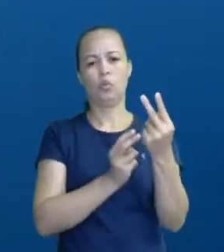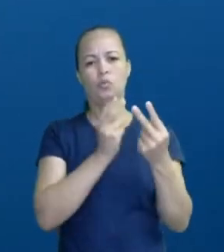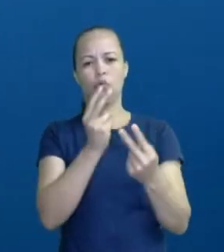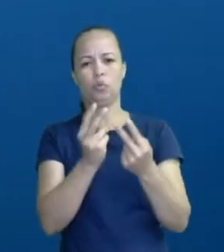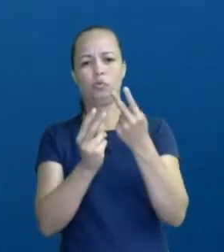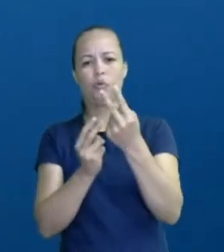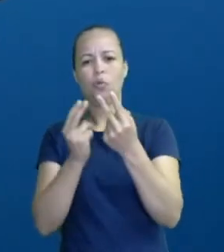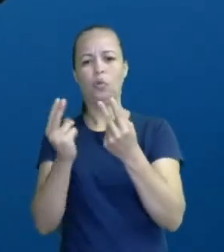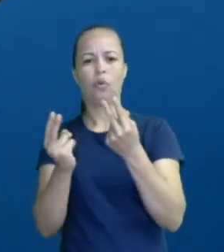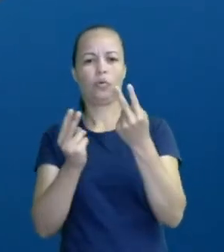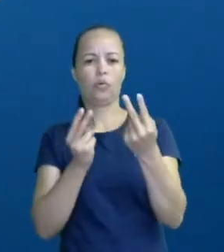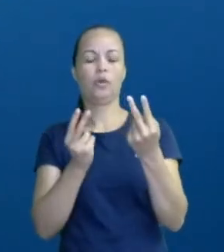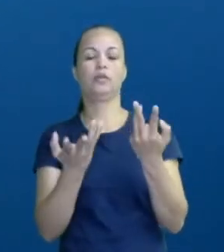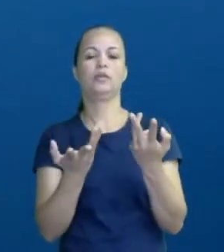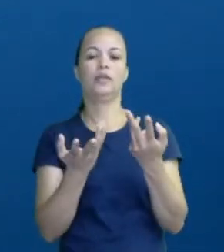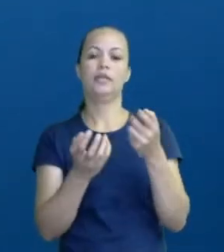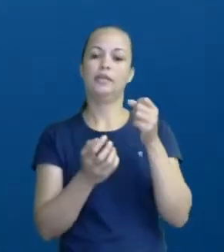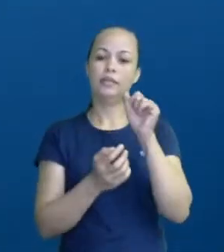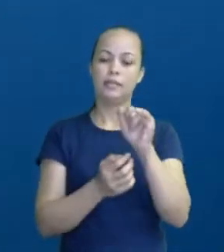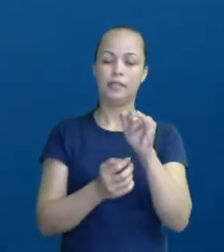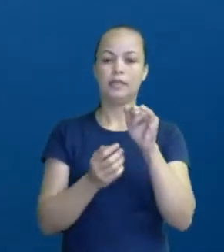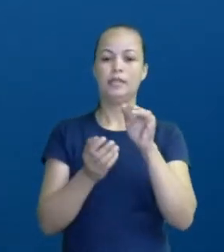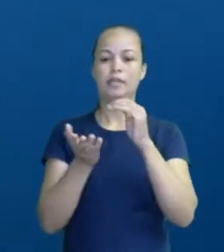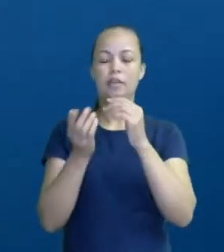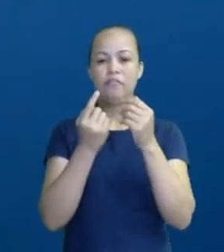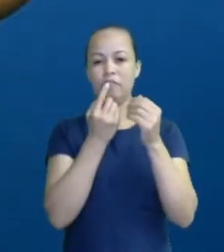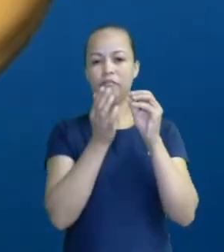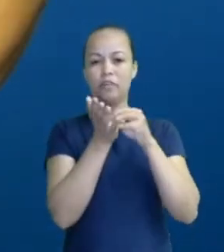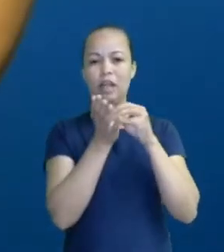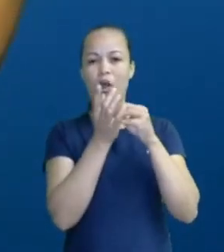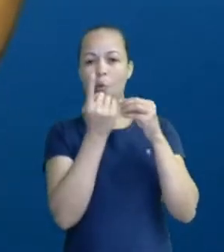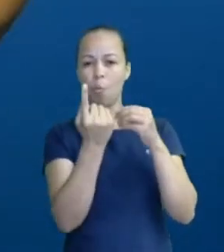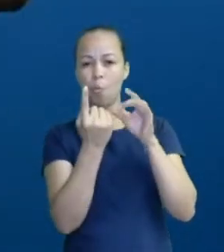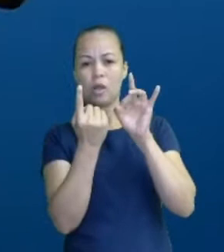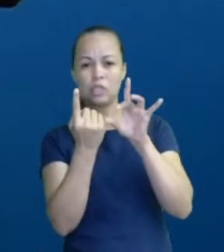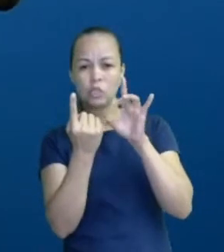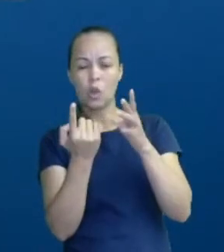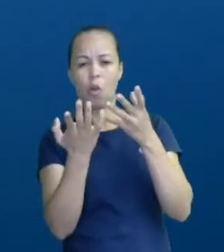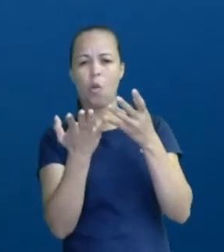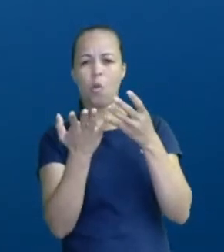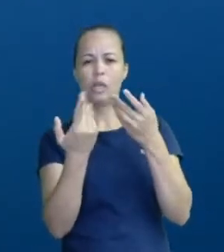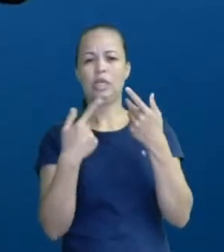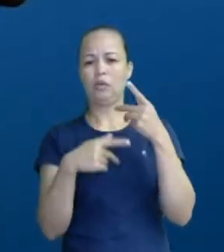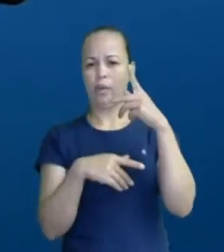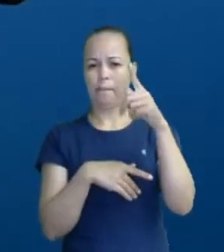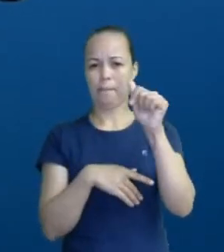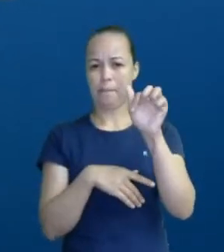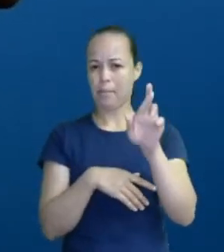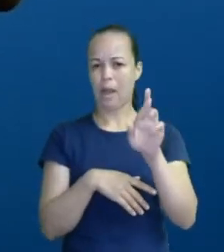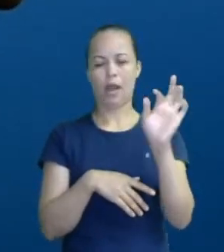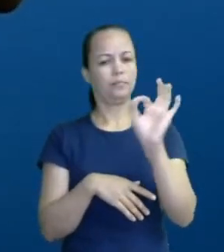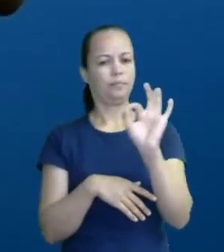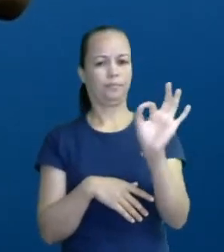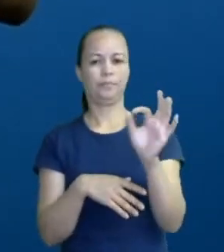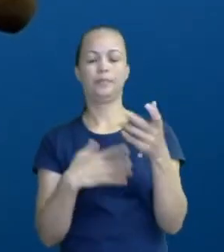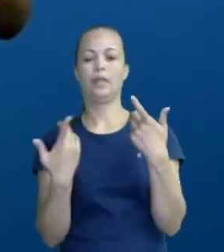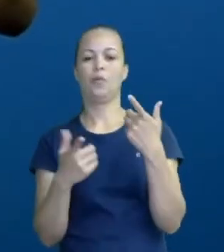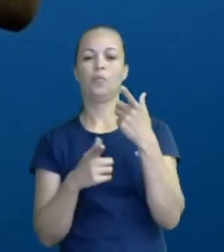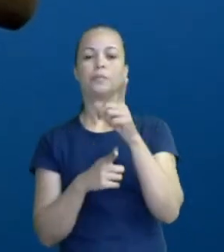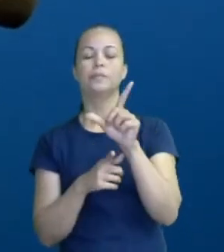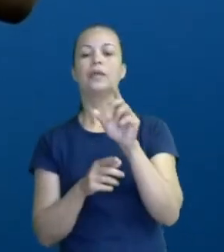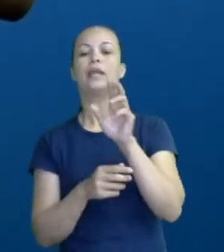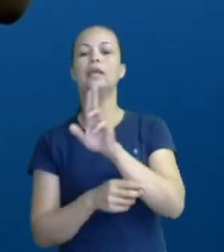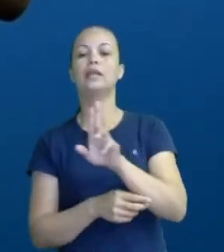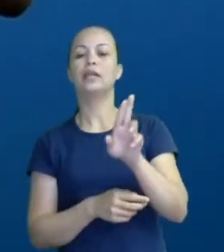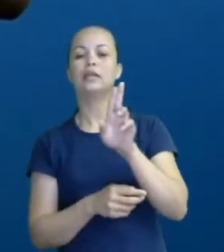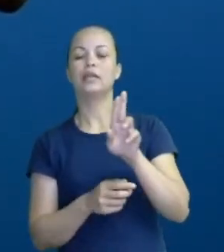em 2. Se sobrar, ele não é considerado número par, tá certo?